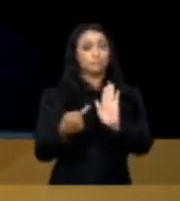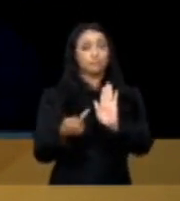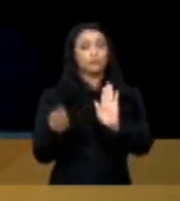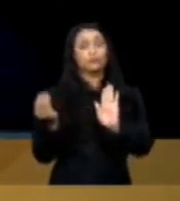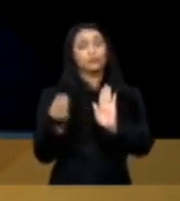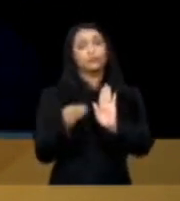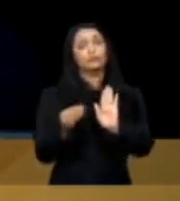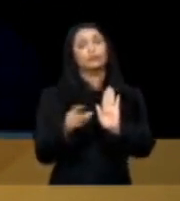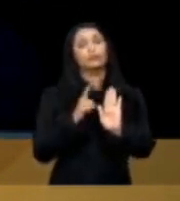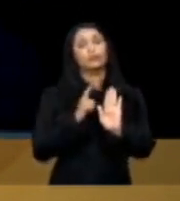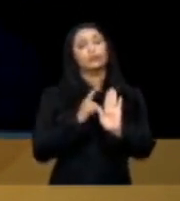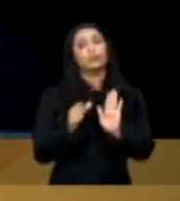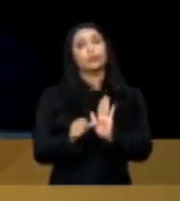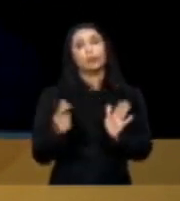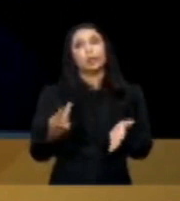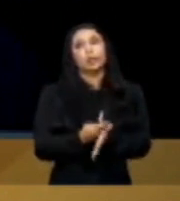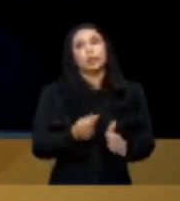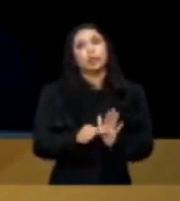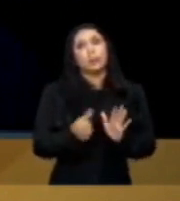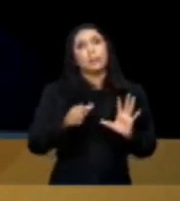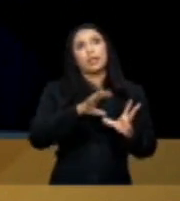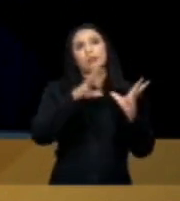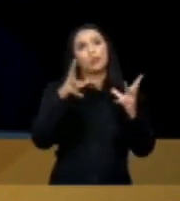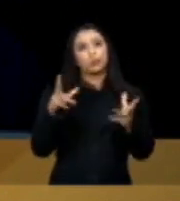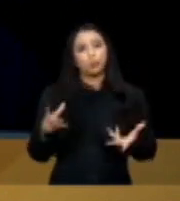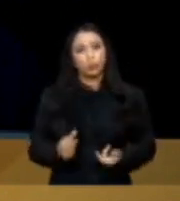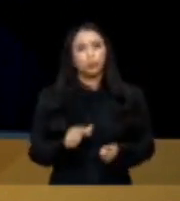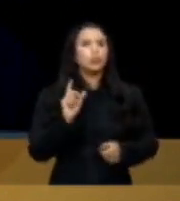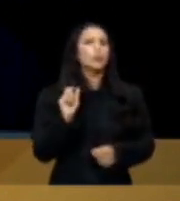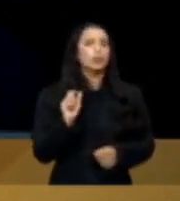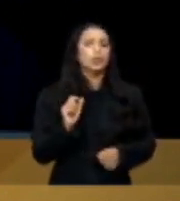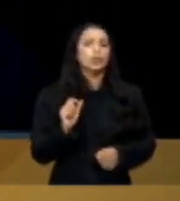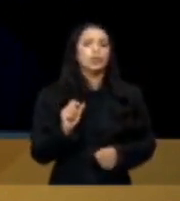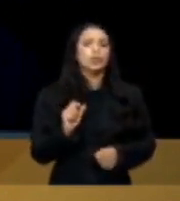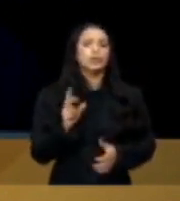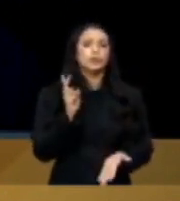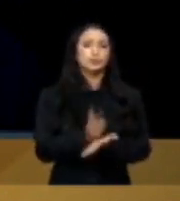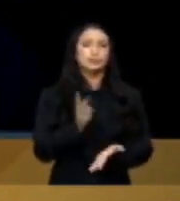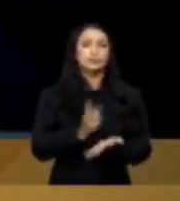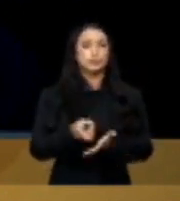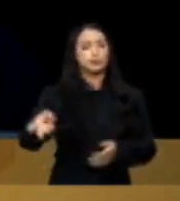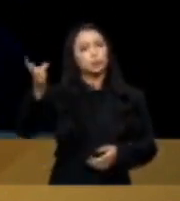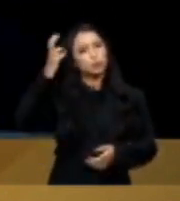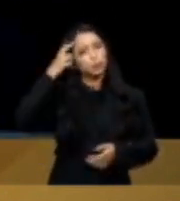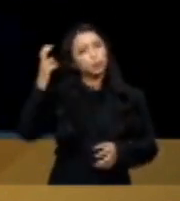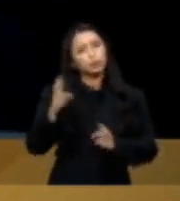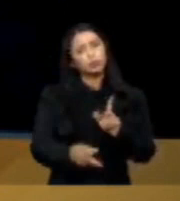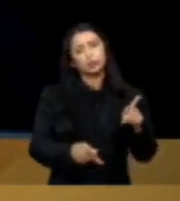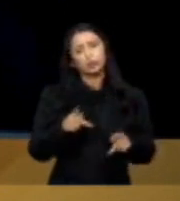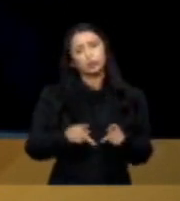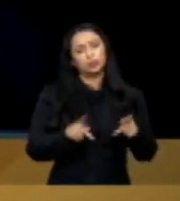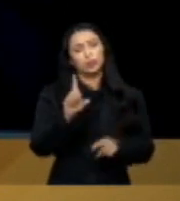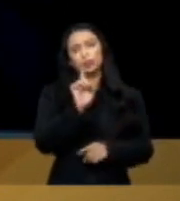todo aquilo que se chama de primeiro mundo, cuida-se sempre de preservar a cultura de cada povo, não